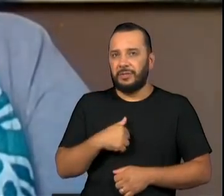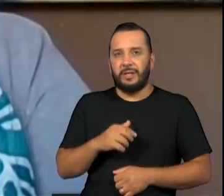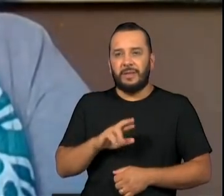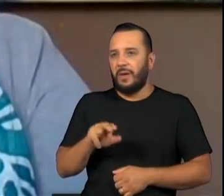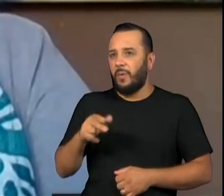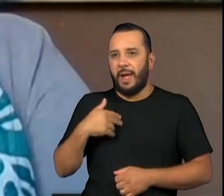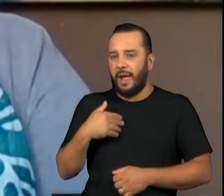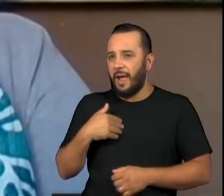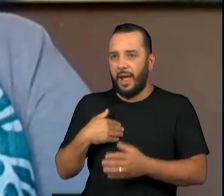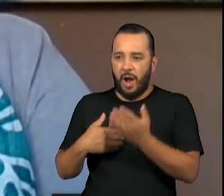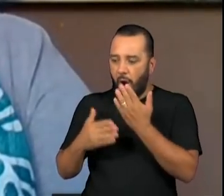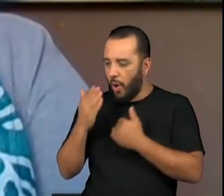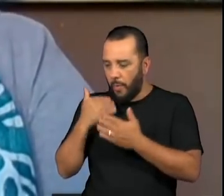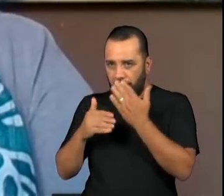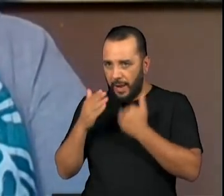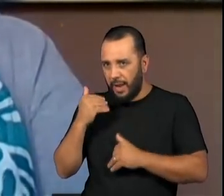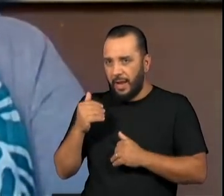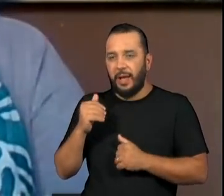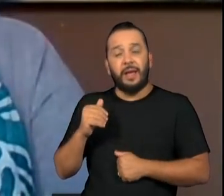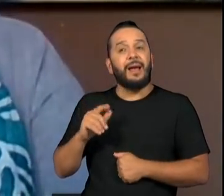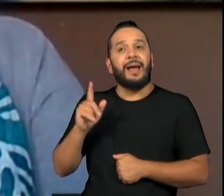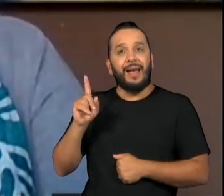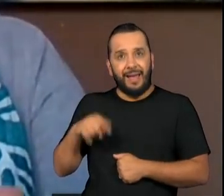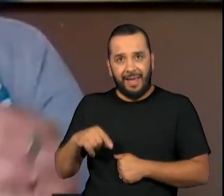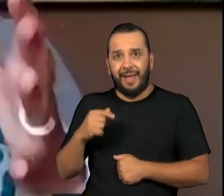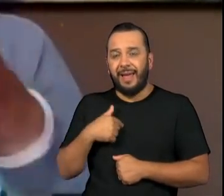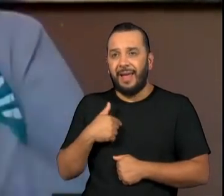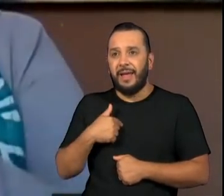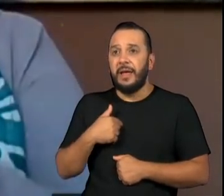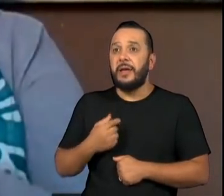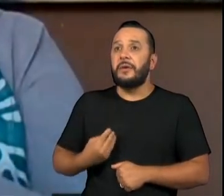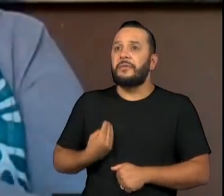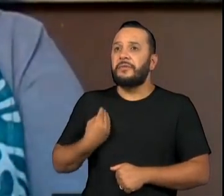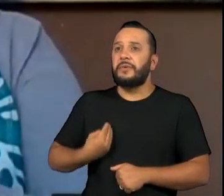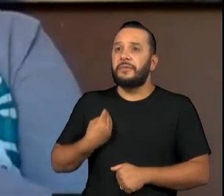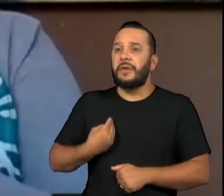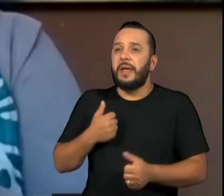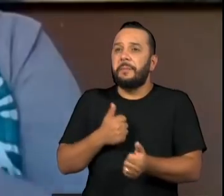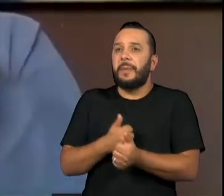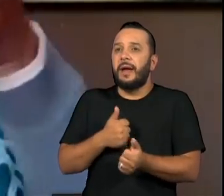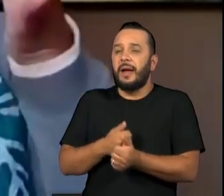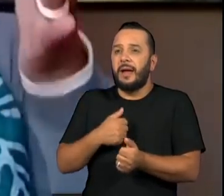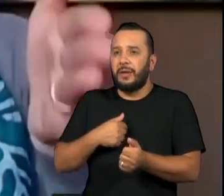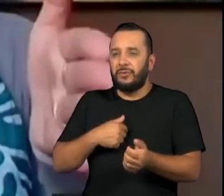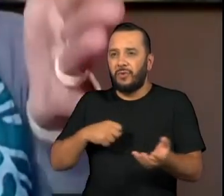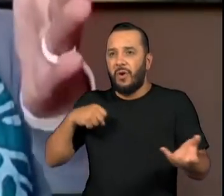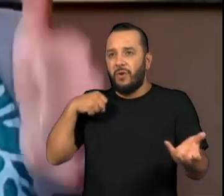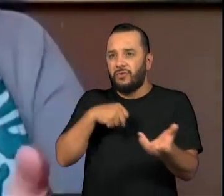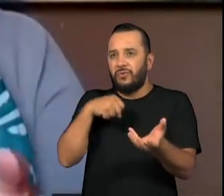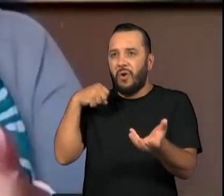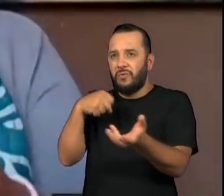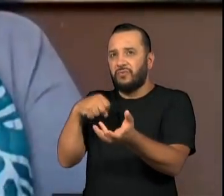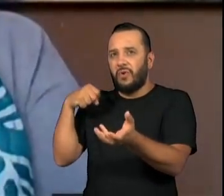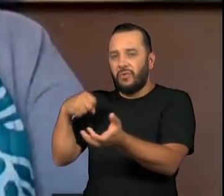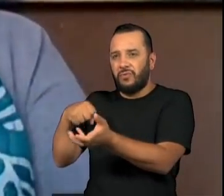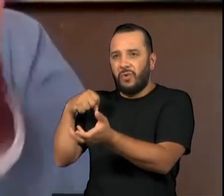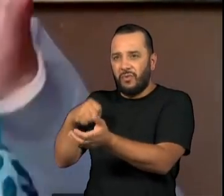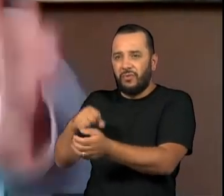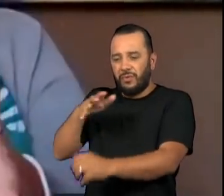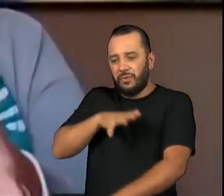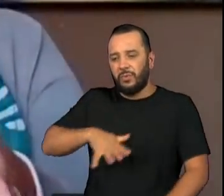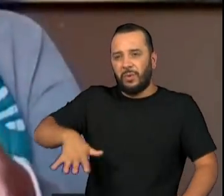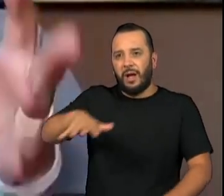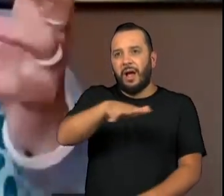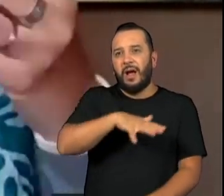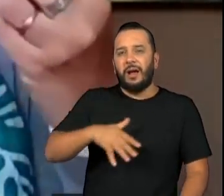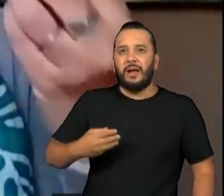de comer, de consumir, é uma questão de que esses agrotóxicos já estão presentes dentro do habitat,